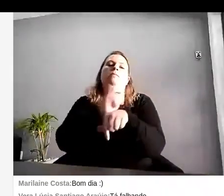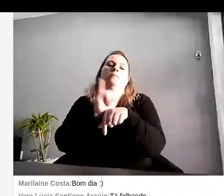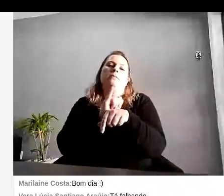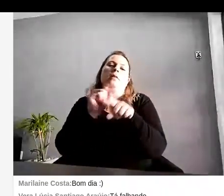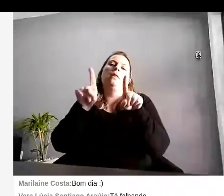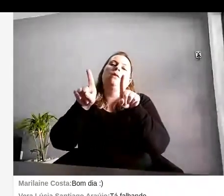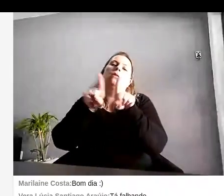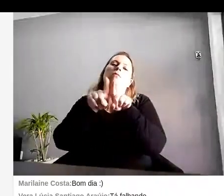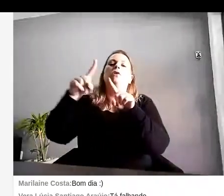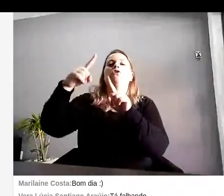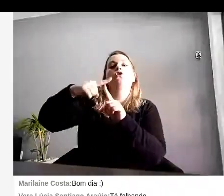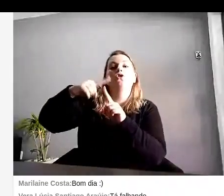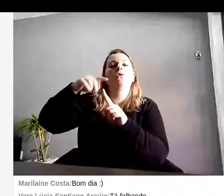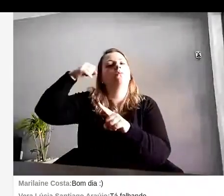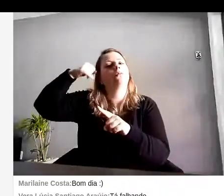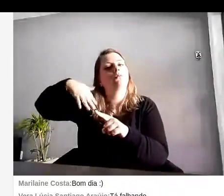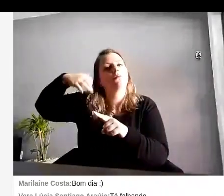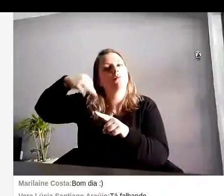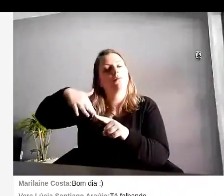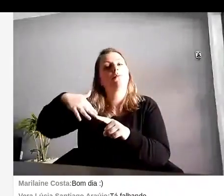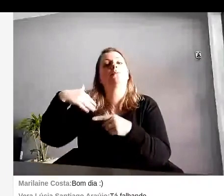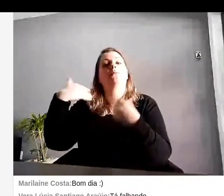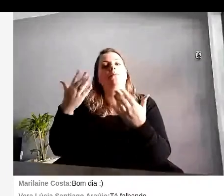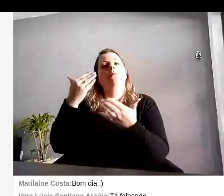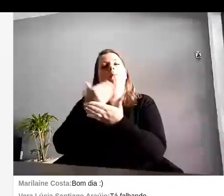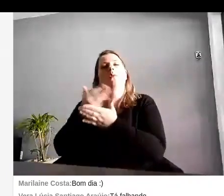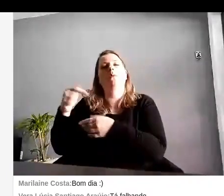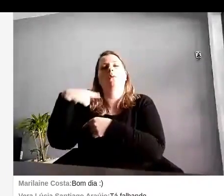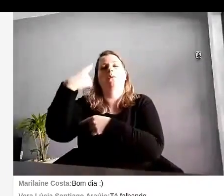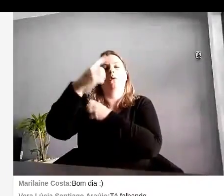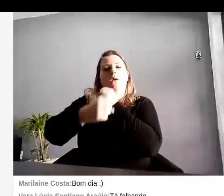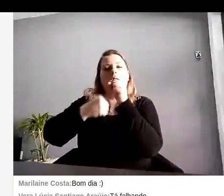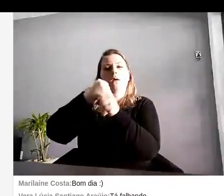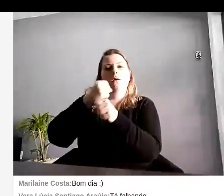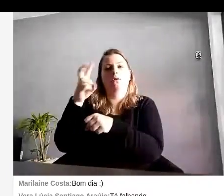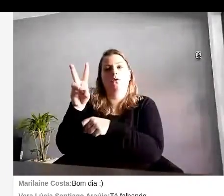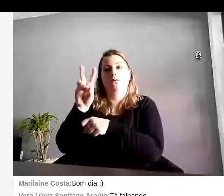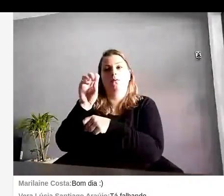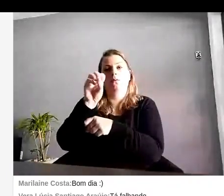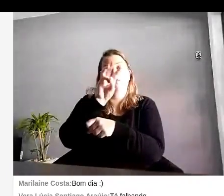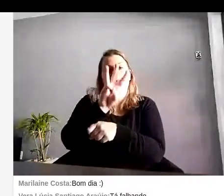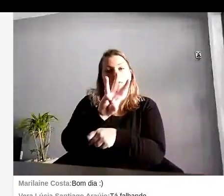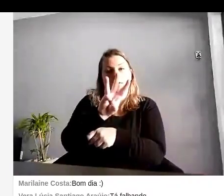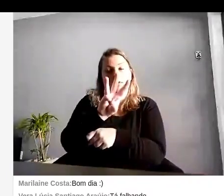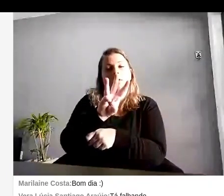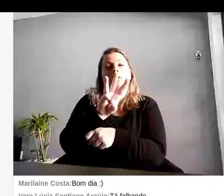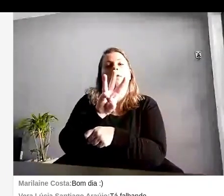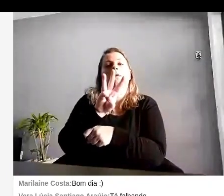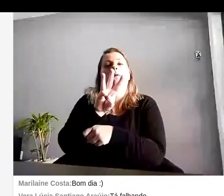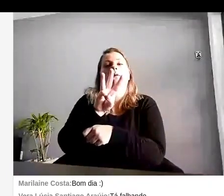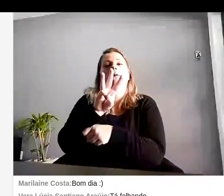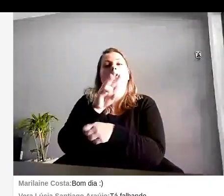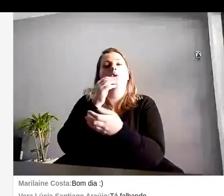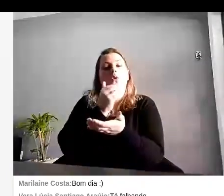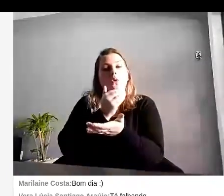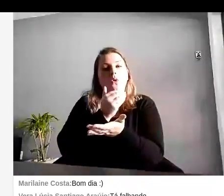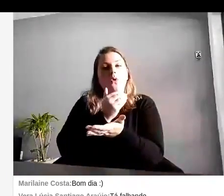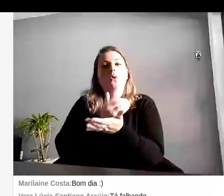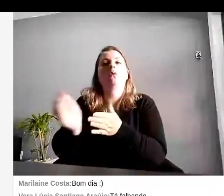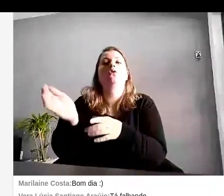Em 2003, com o festival Assim Vivemos, a gente teve os primeiros filmes com